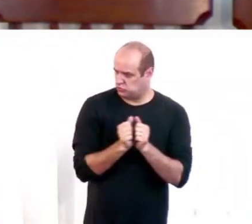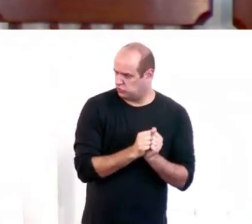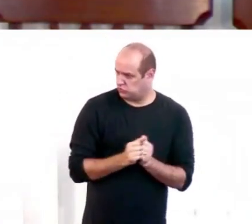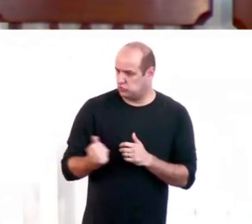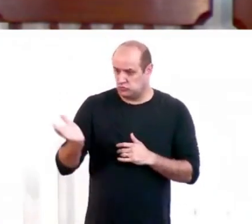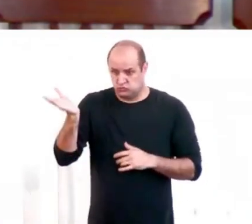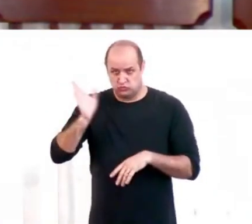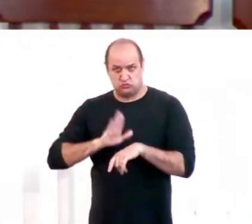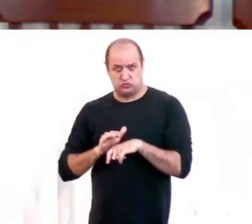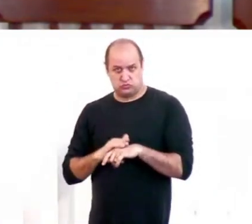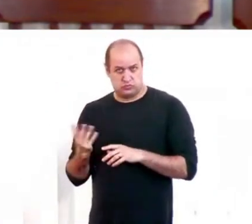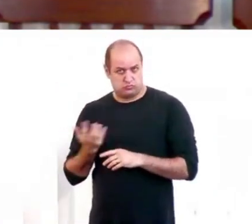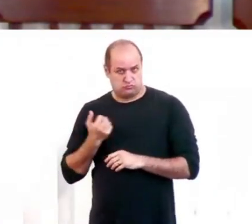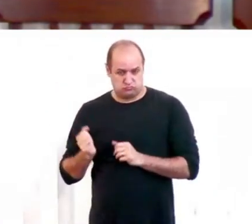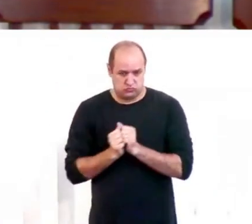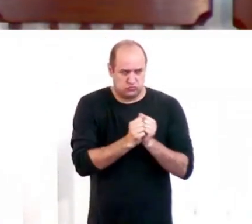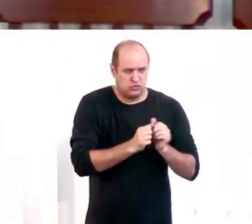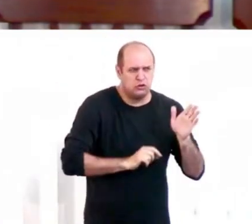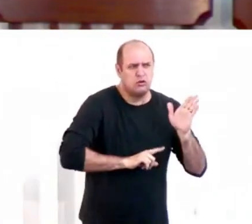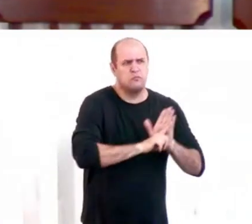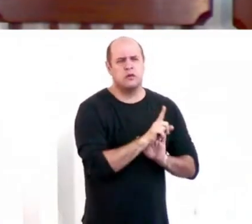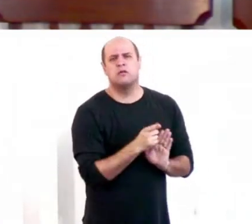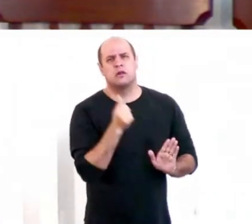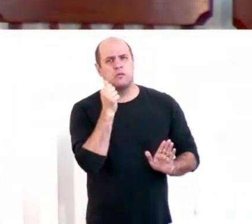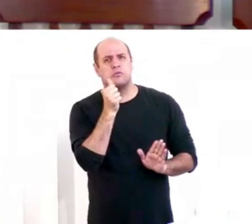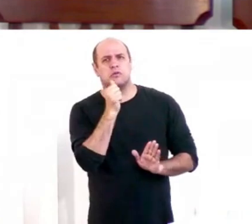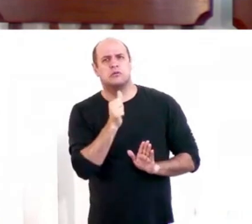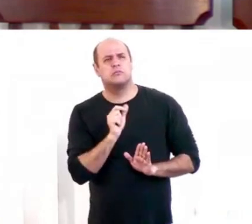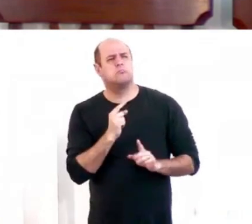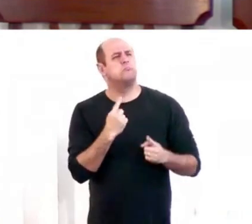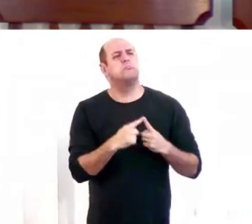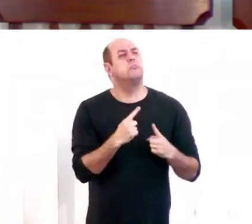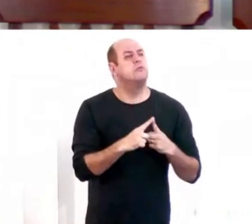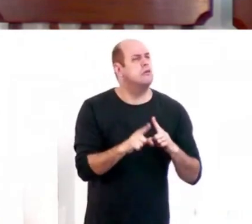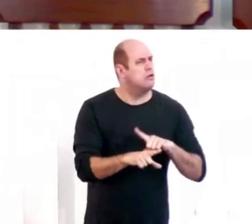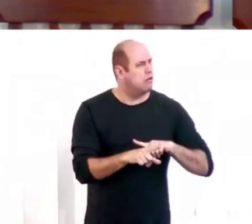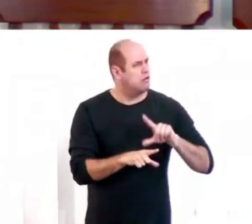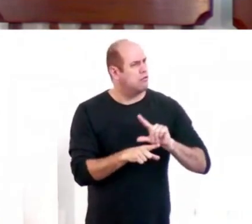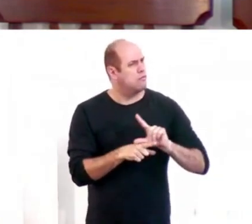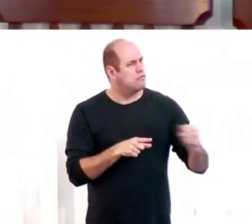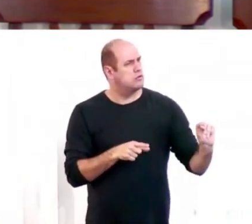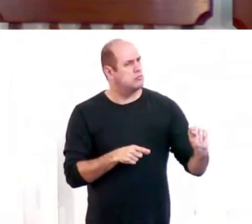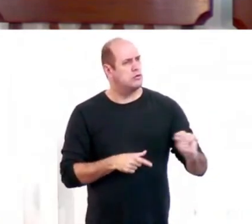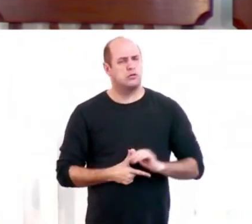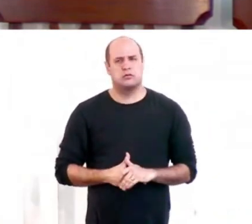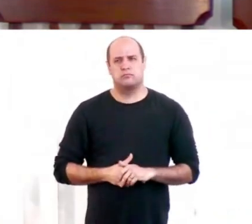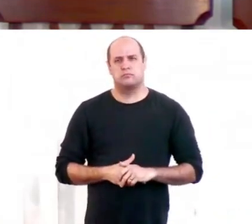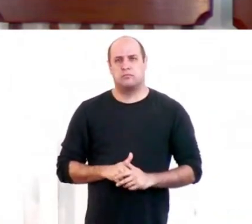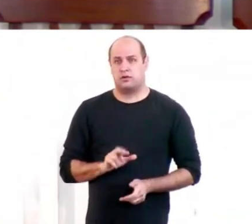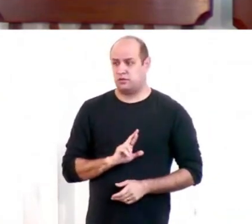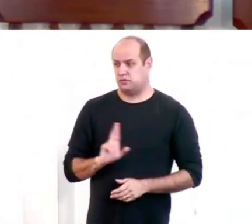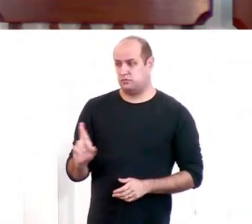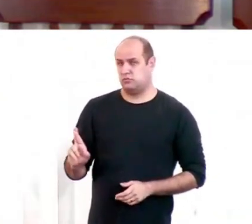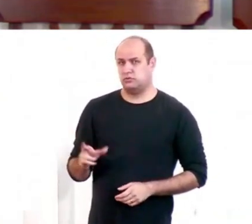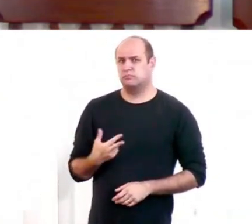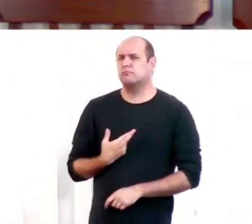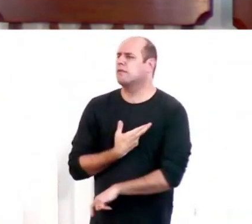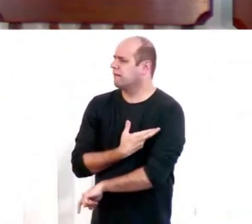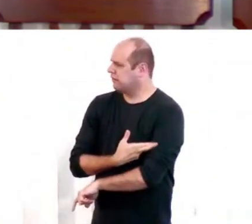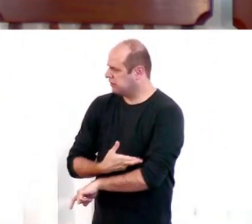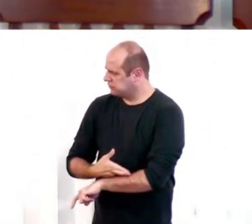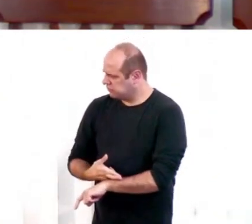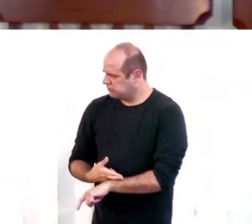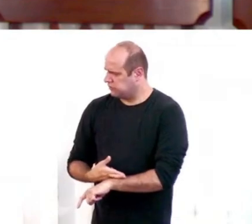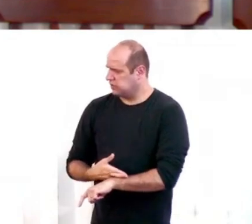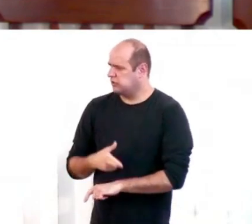casa e perguntei a essa senhora, por que você está indo embora? E ela disse, com muito respeito e temor,